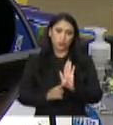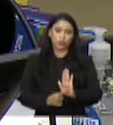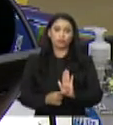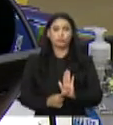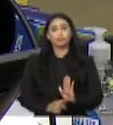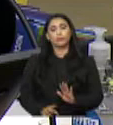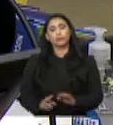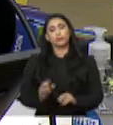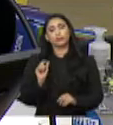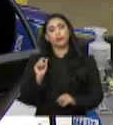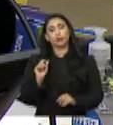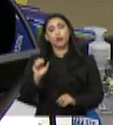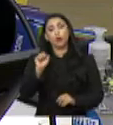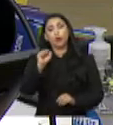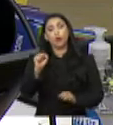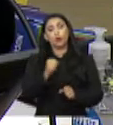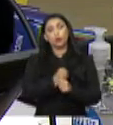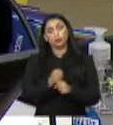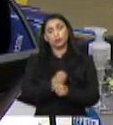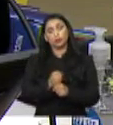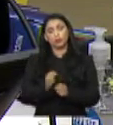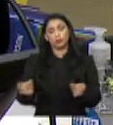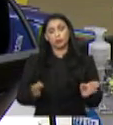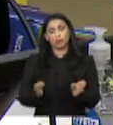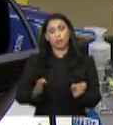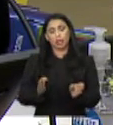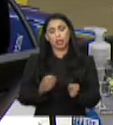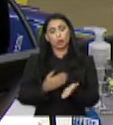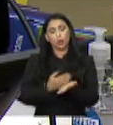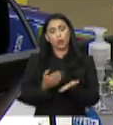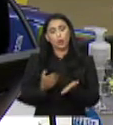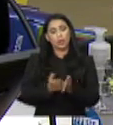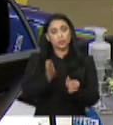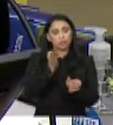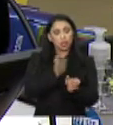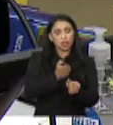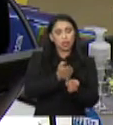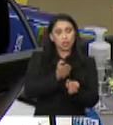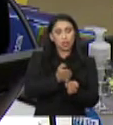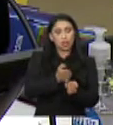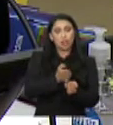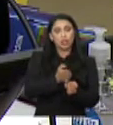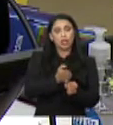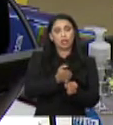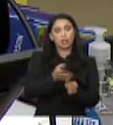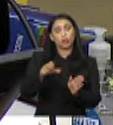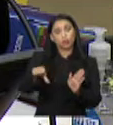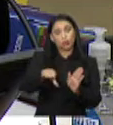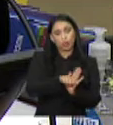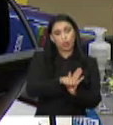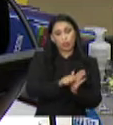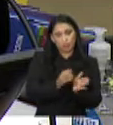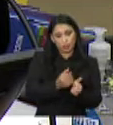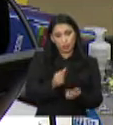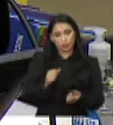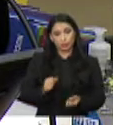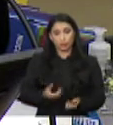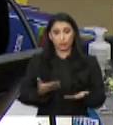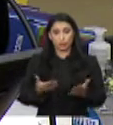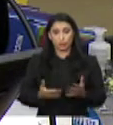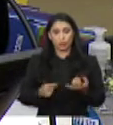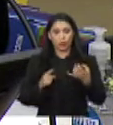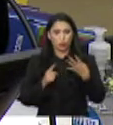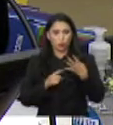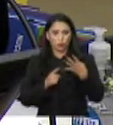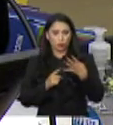referida como de oito anos o prazo a contar da prática do ato ilícito nesse tópico